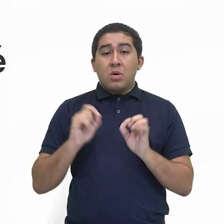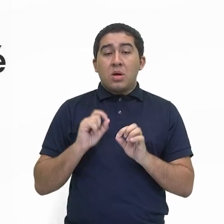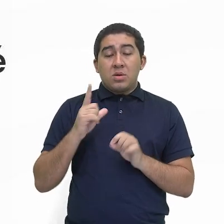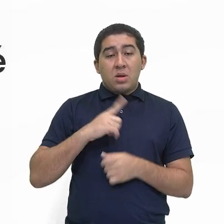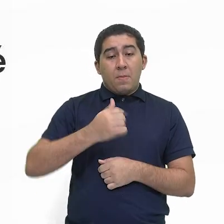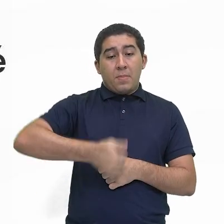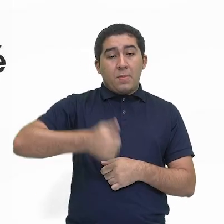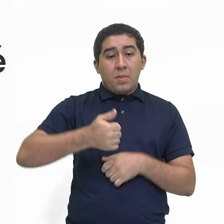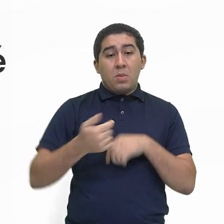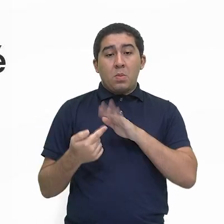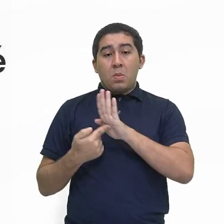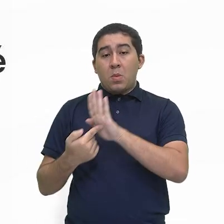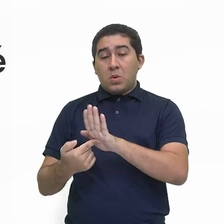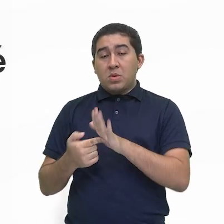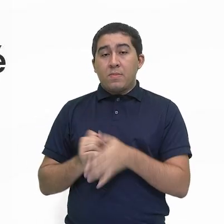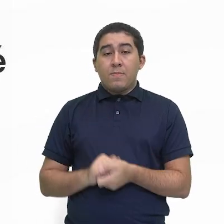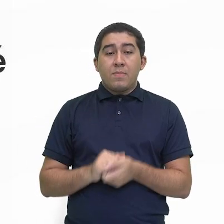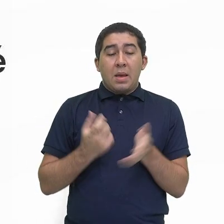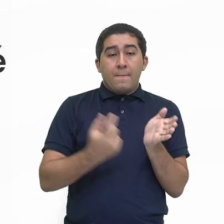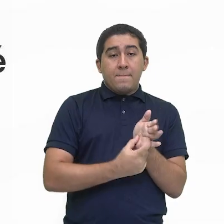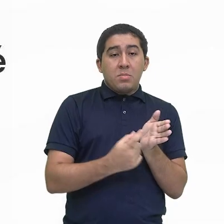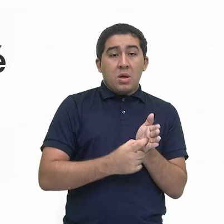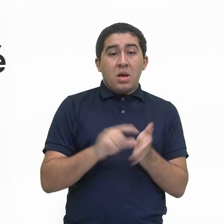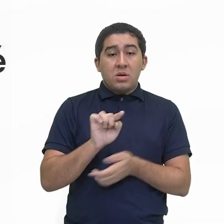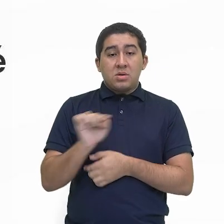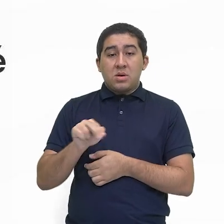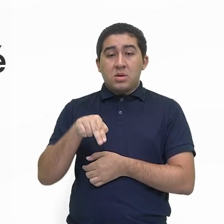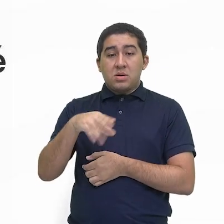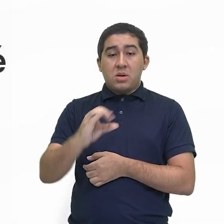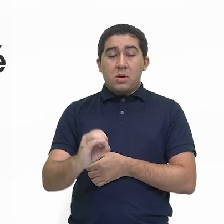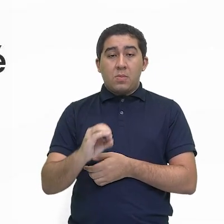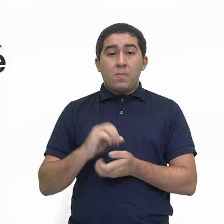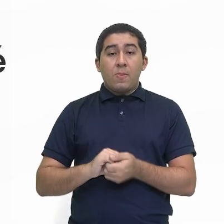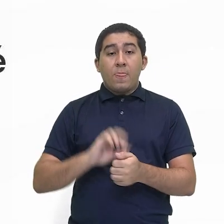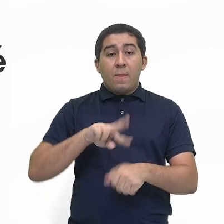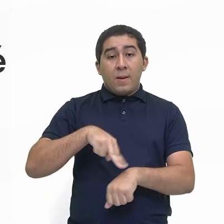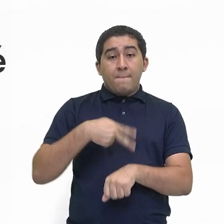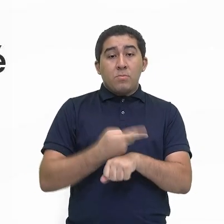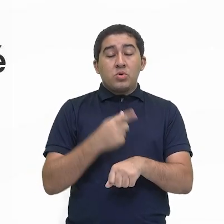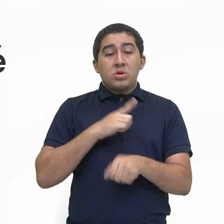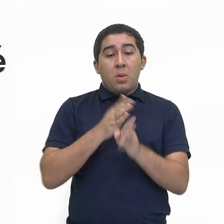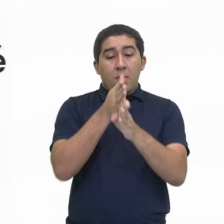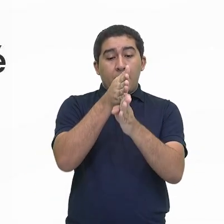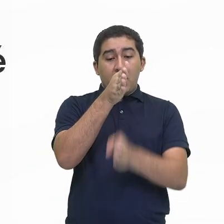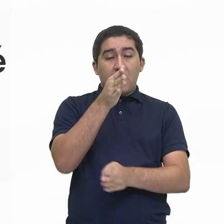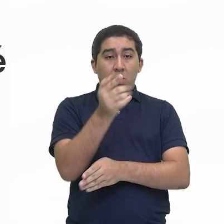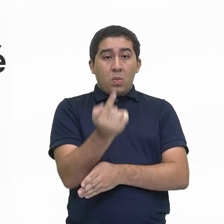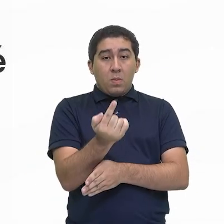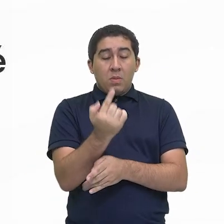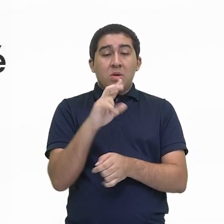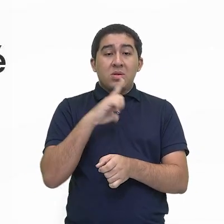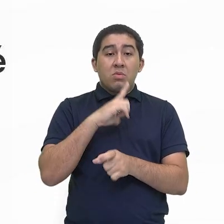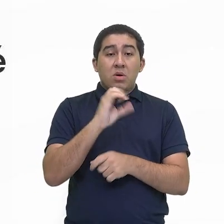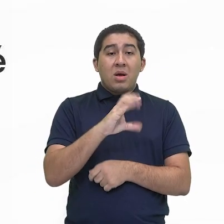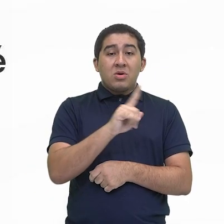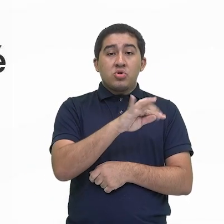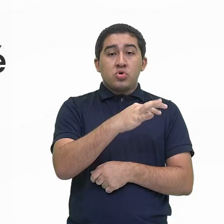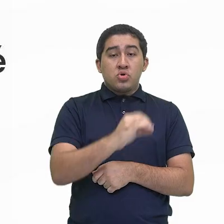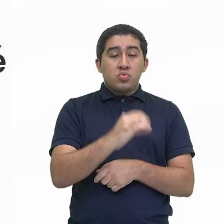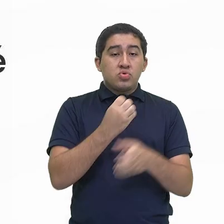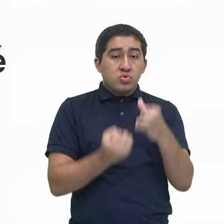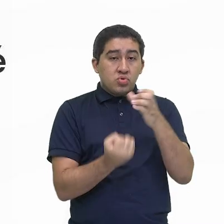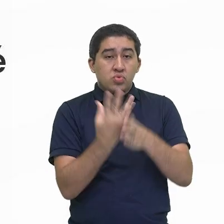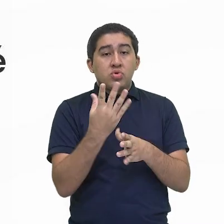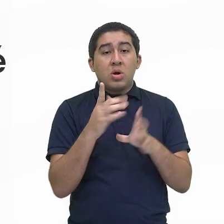primeiro, no caso da pilha de Daniel é o zinco 0, depois, numa barrinha, aí vem o cátion que se forma,